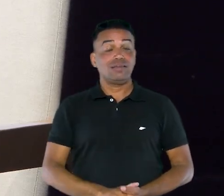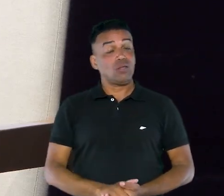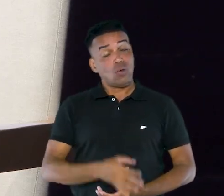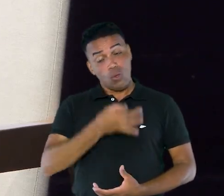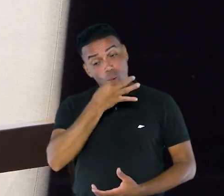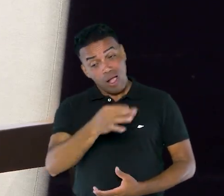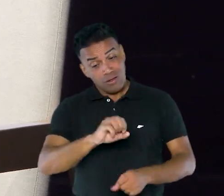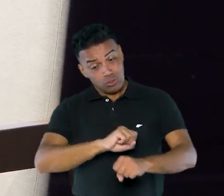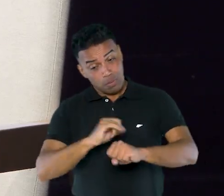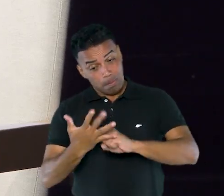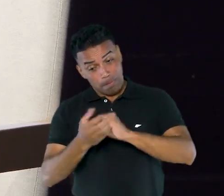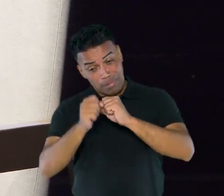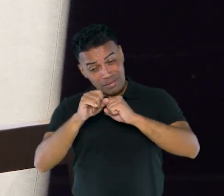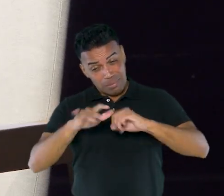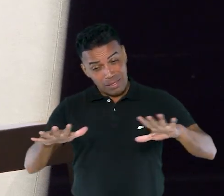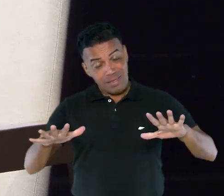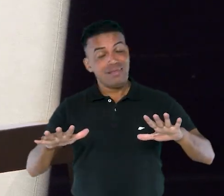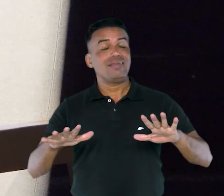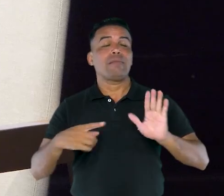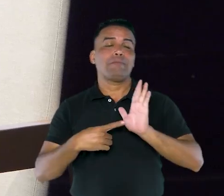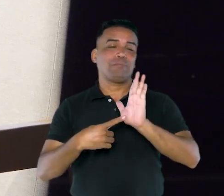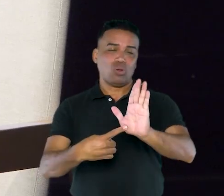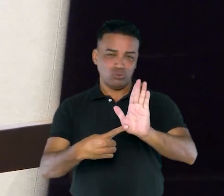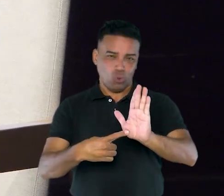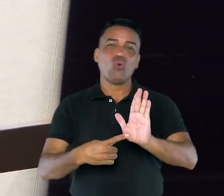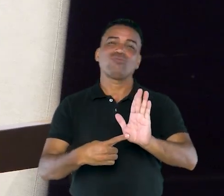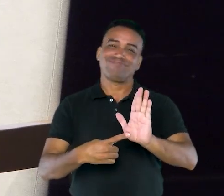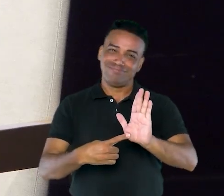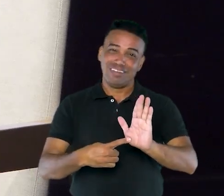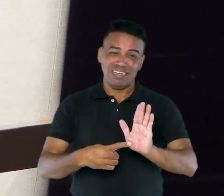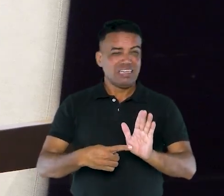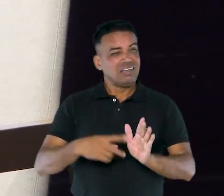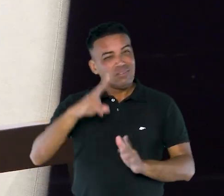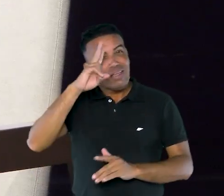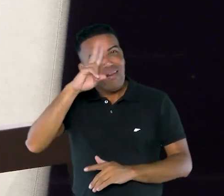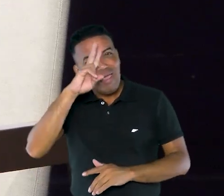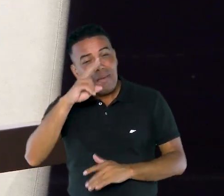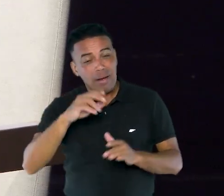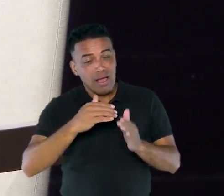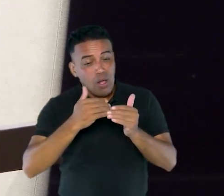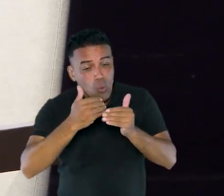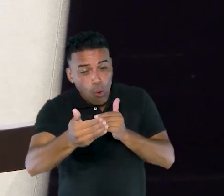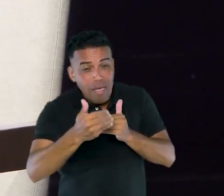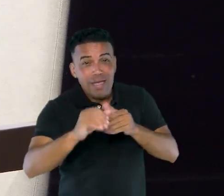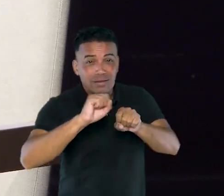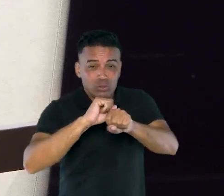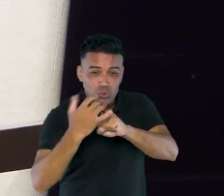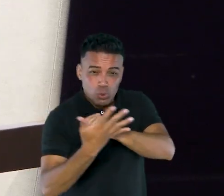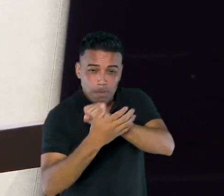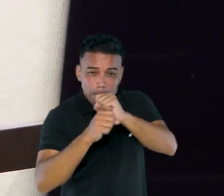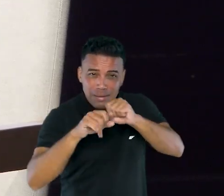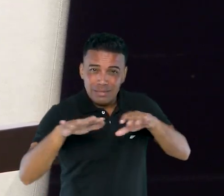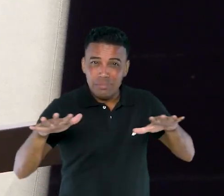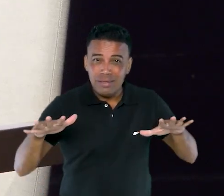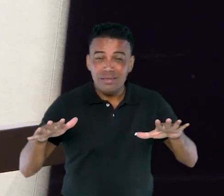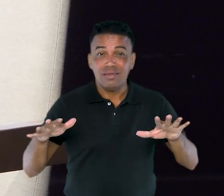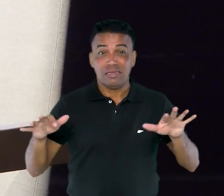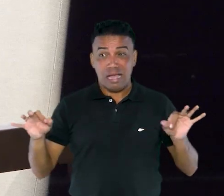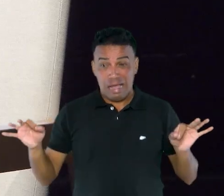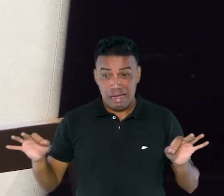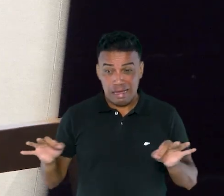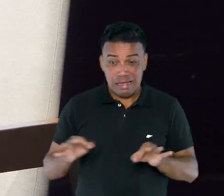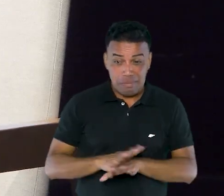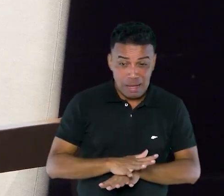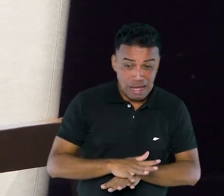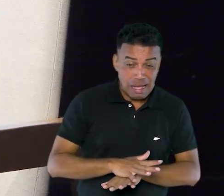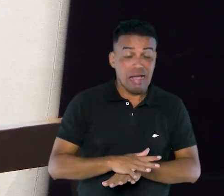que a pandemia foi altamente ilustrativa disso. Porque não sei se vocês se lembram, no começo da pandemia, que ninguém sabe como é que ia